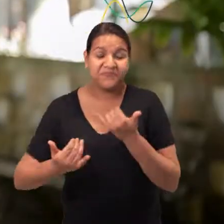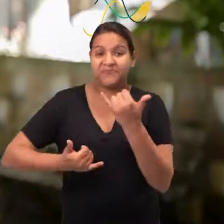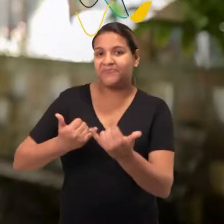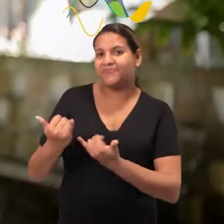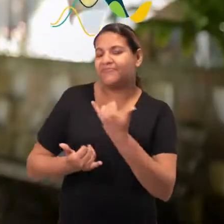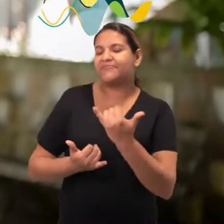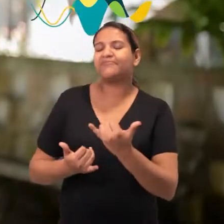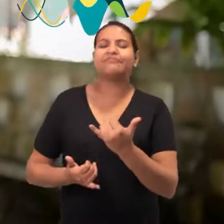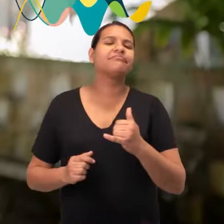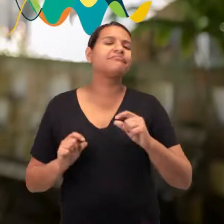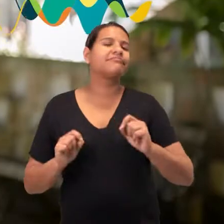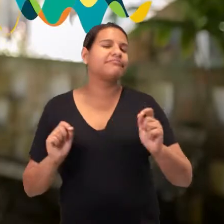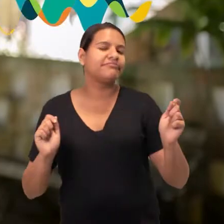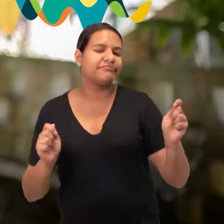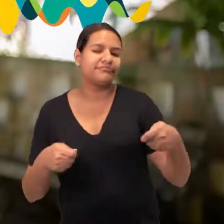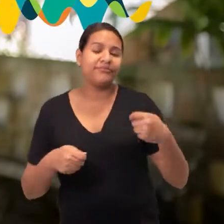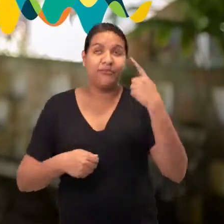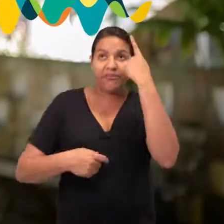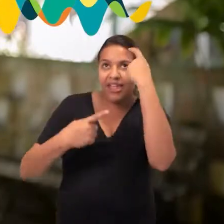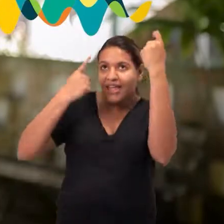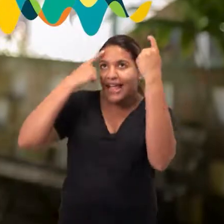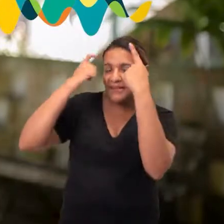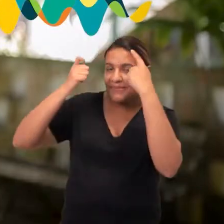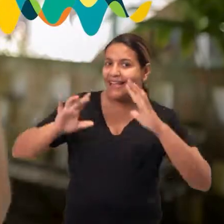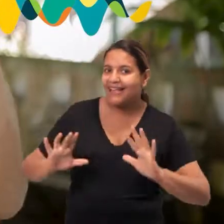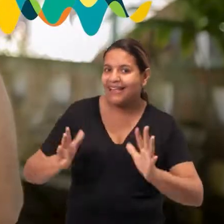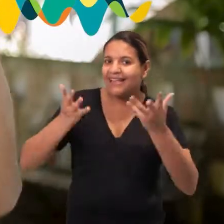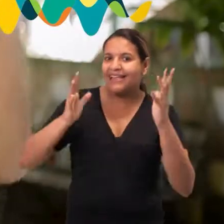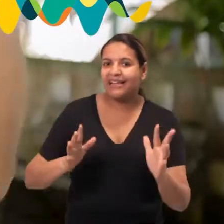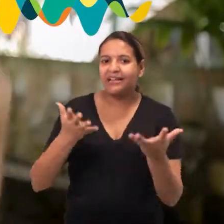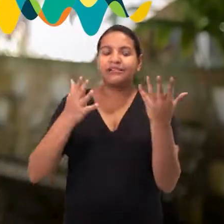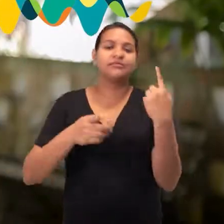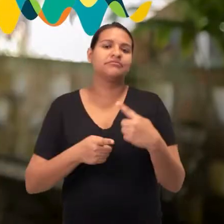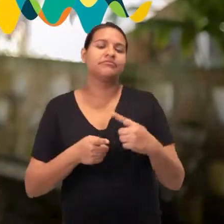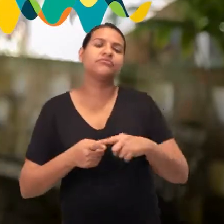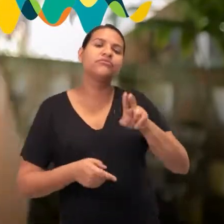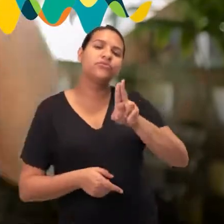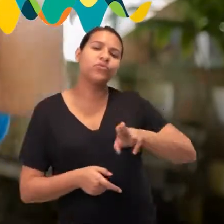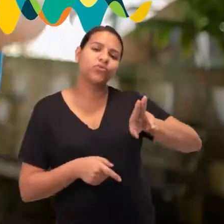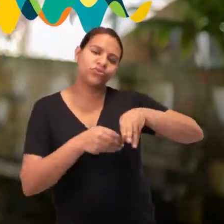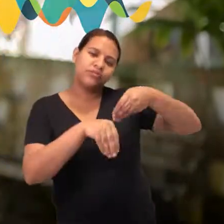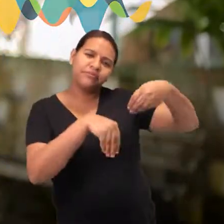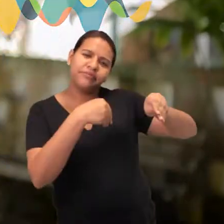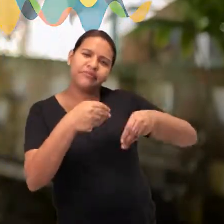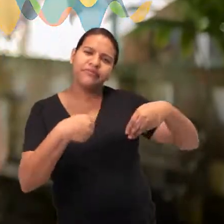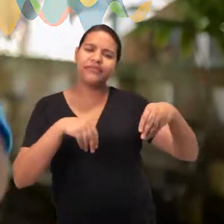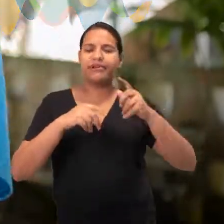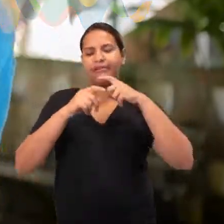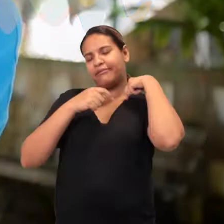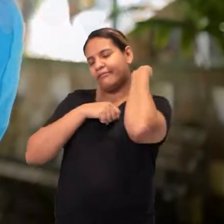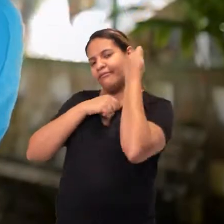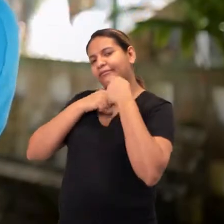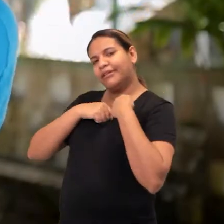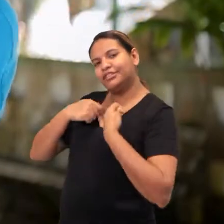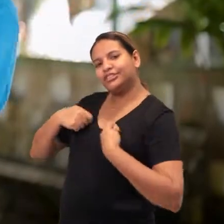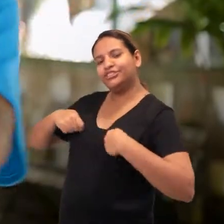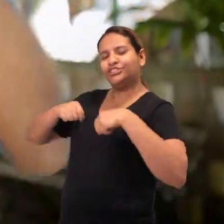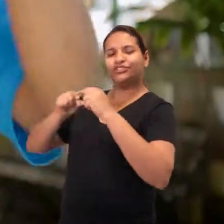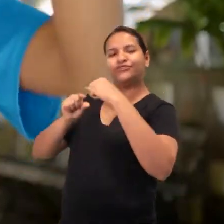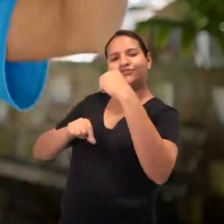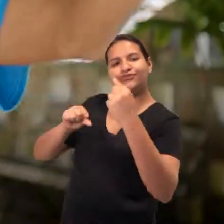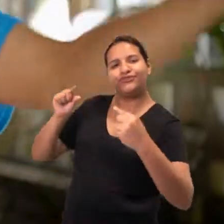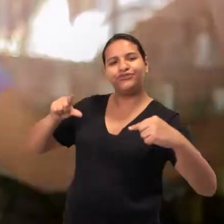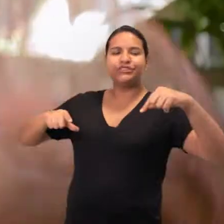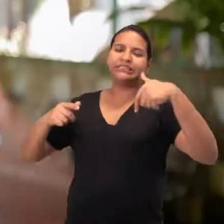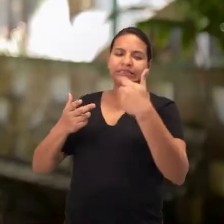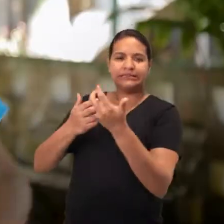Nessa atividade, a gente consegue estimular a criatividade por meio do uso do material, que são os lenços, que são as